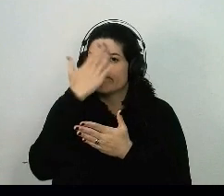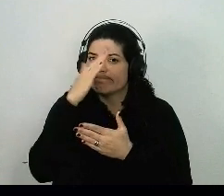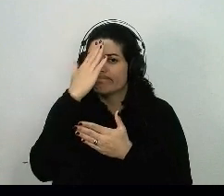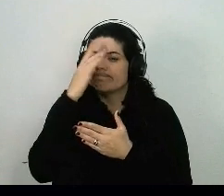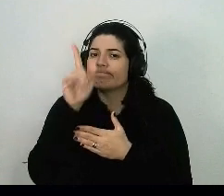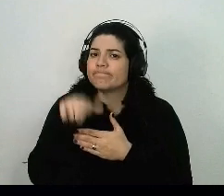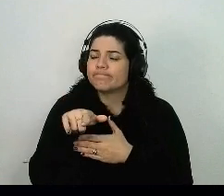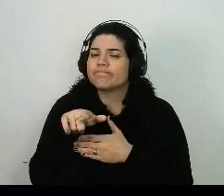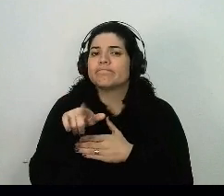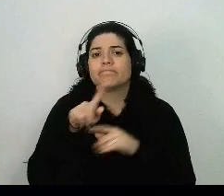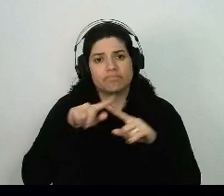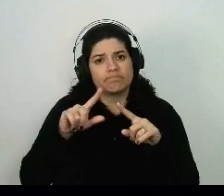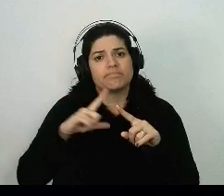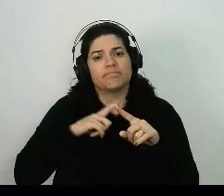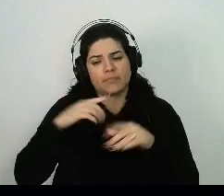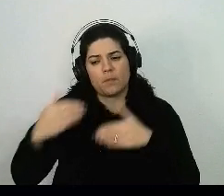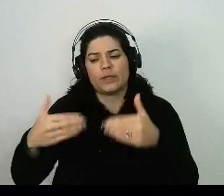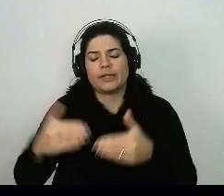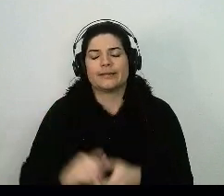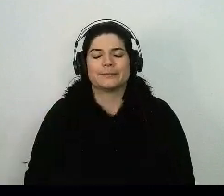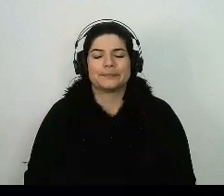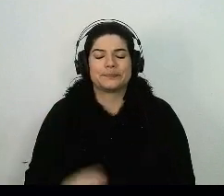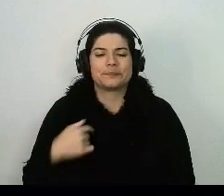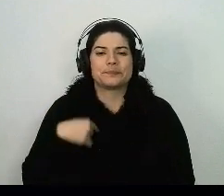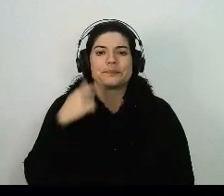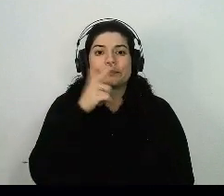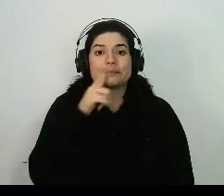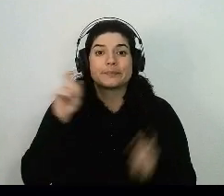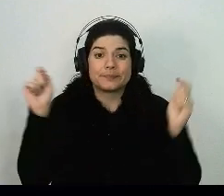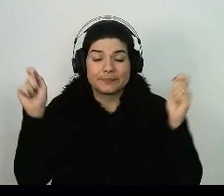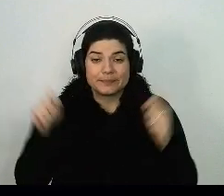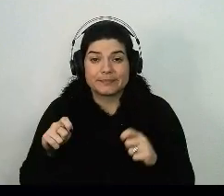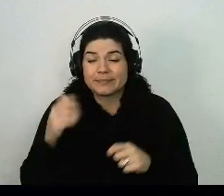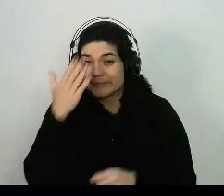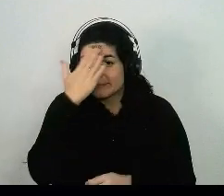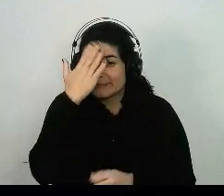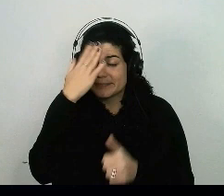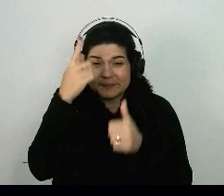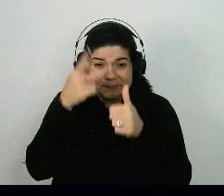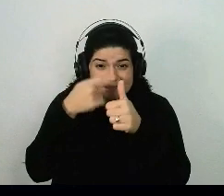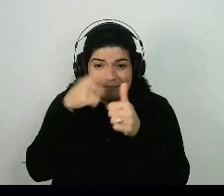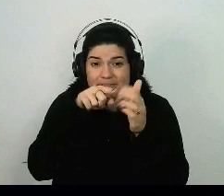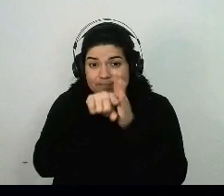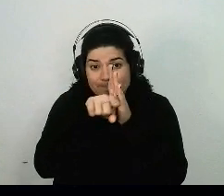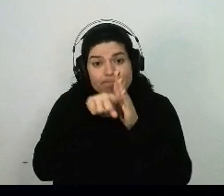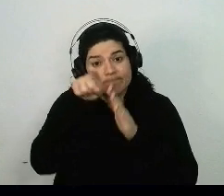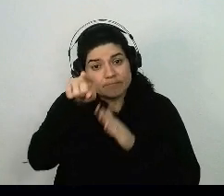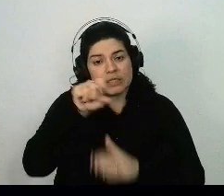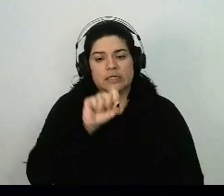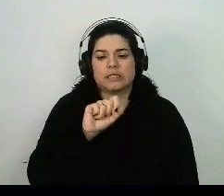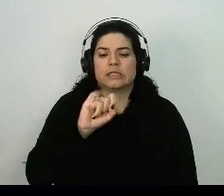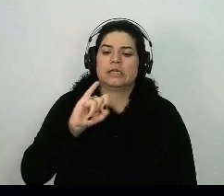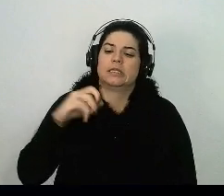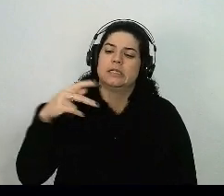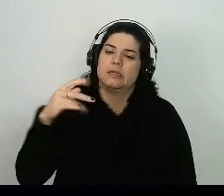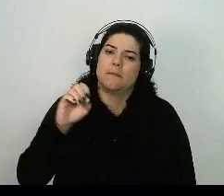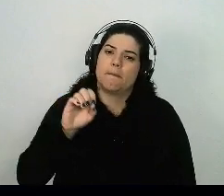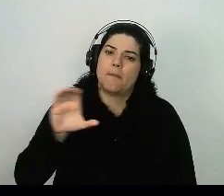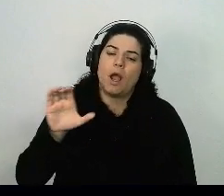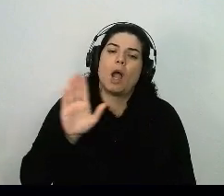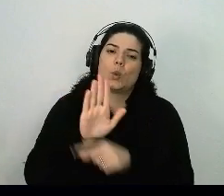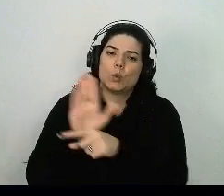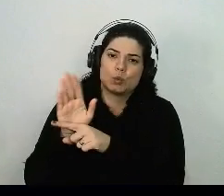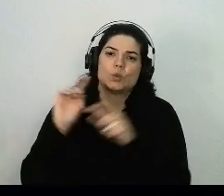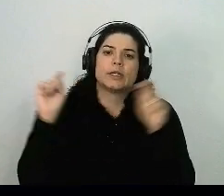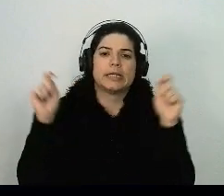tem. Então, para eu conseguir ter pelo menos um primeiro mapeamento, o CIPOC ajuda muito. Então, ele tem essas